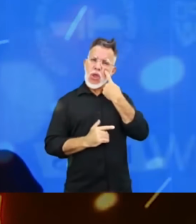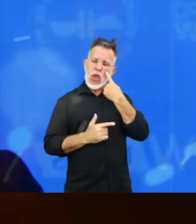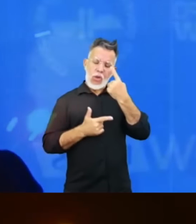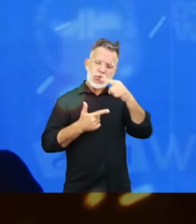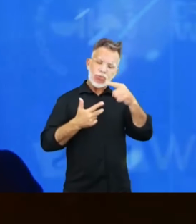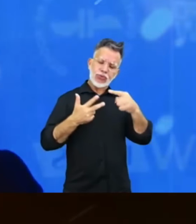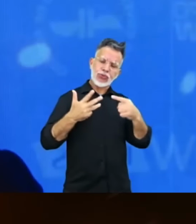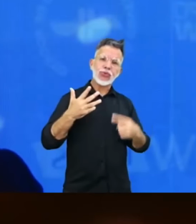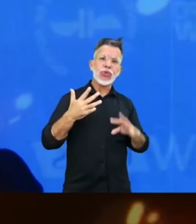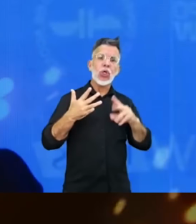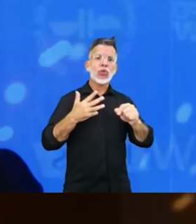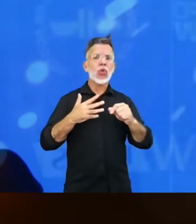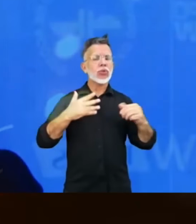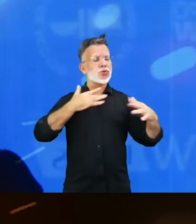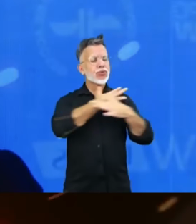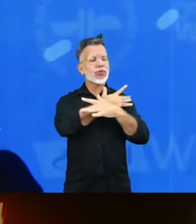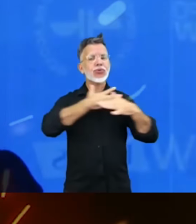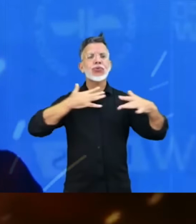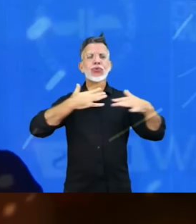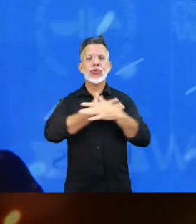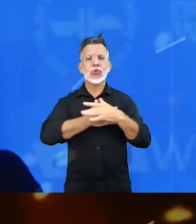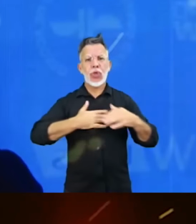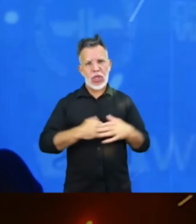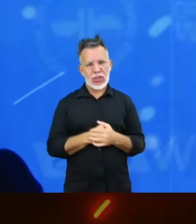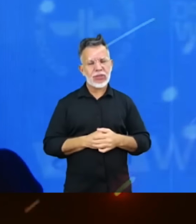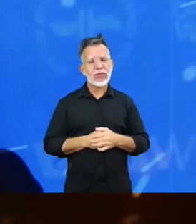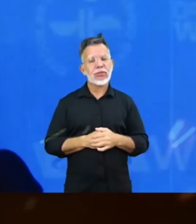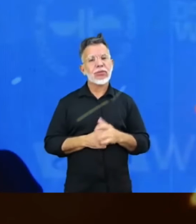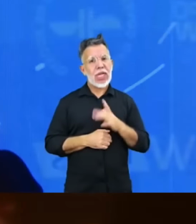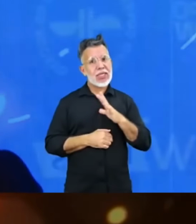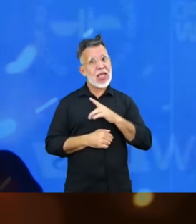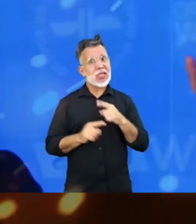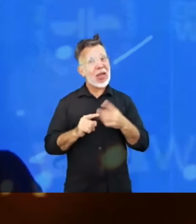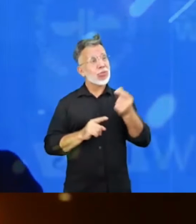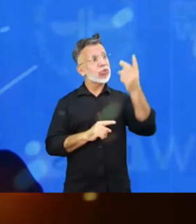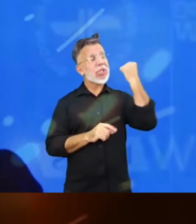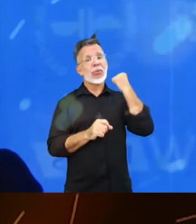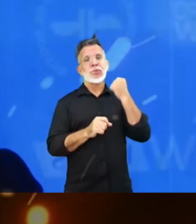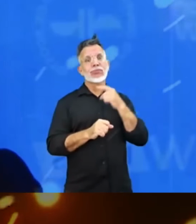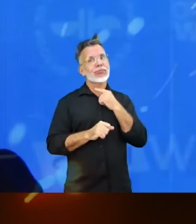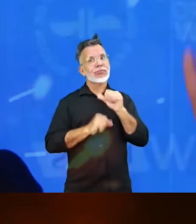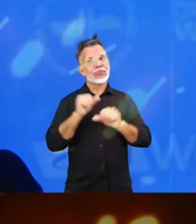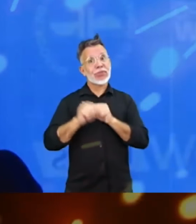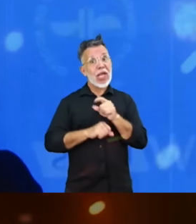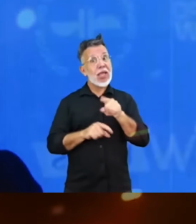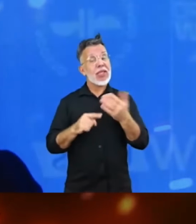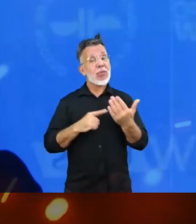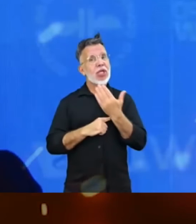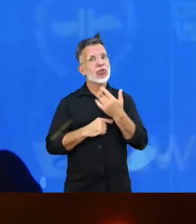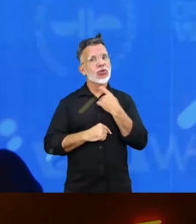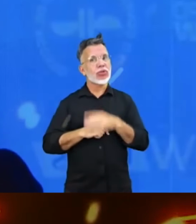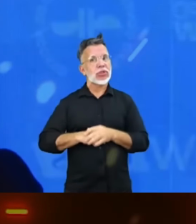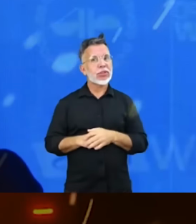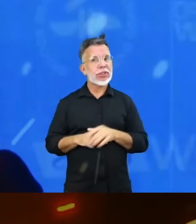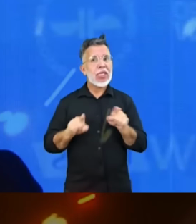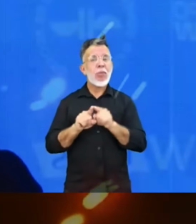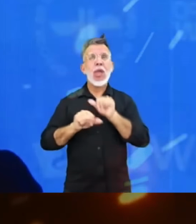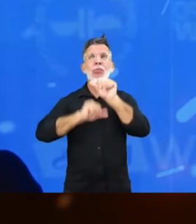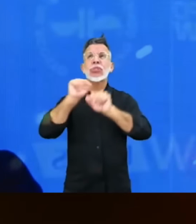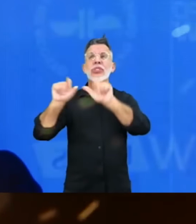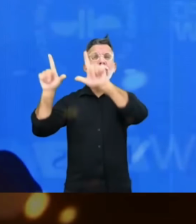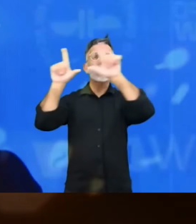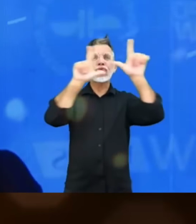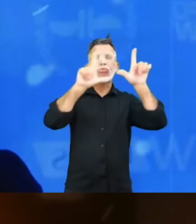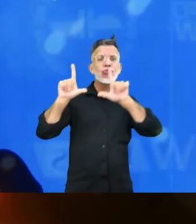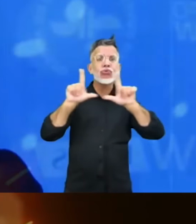hoje da cidade que há muito tempo não são revistas isso também facilita e ajuda inclusive rever toda a parte de sinalização e por